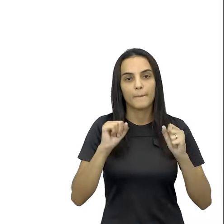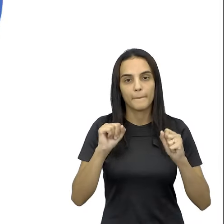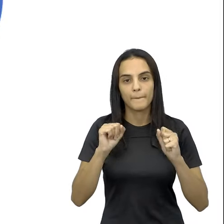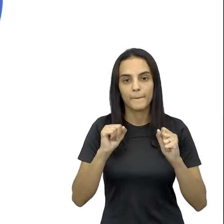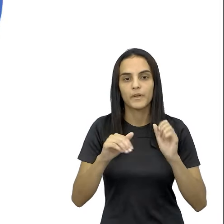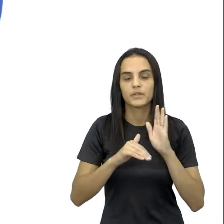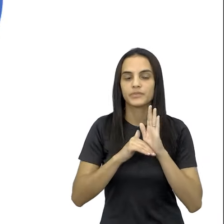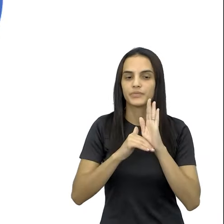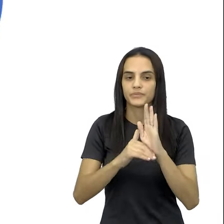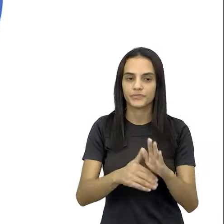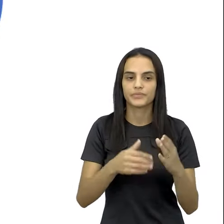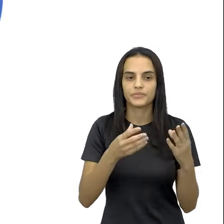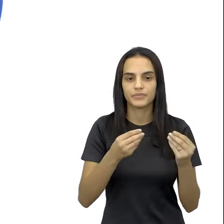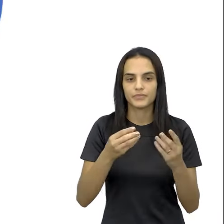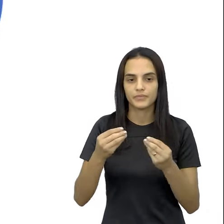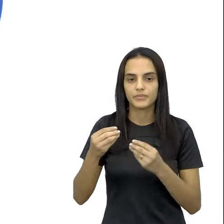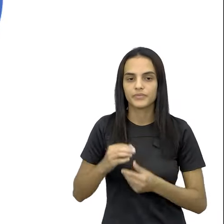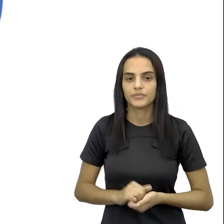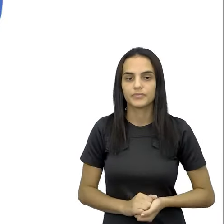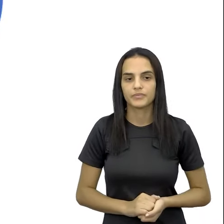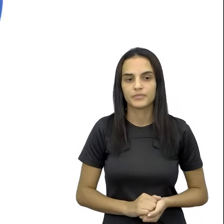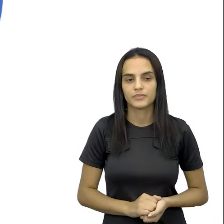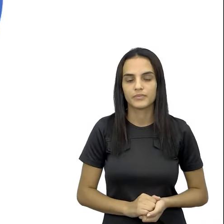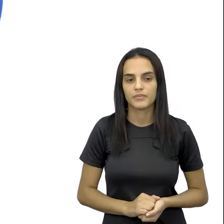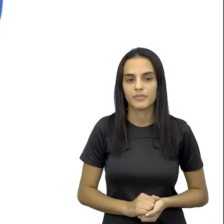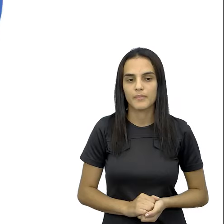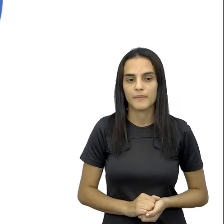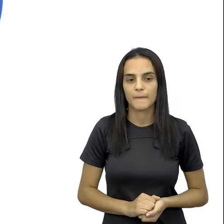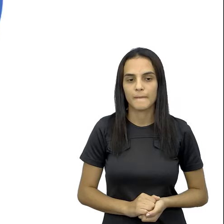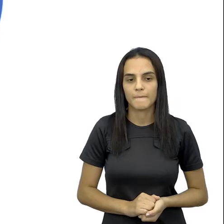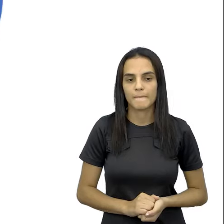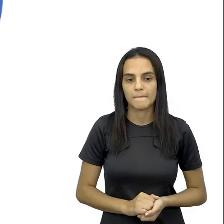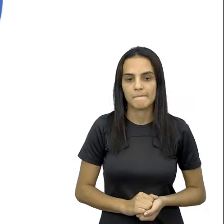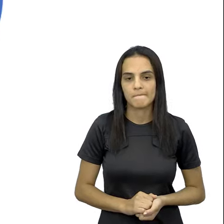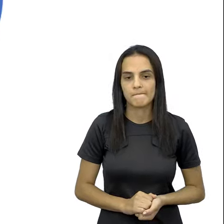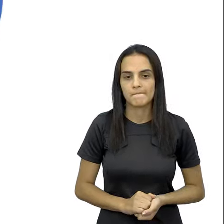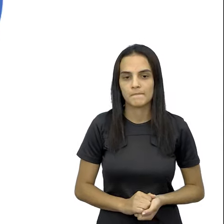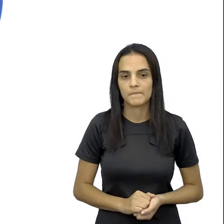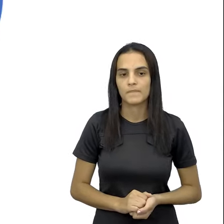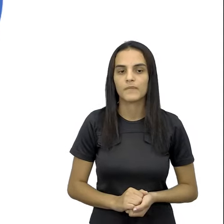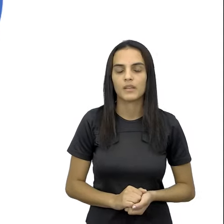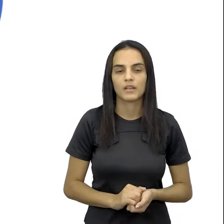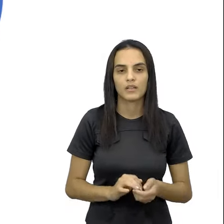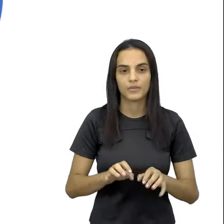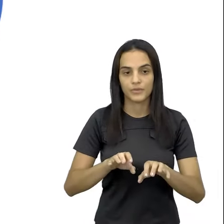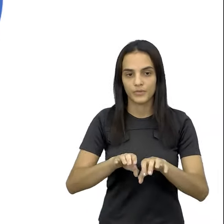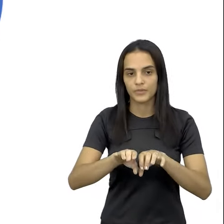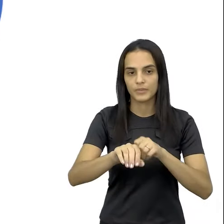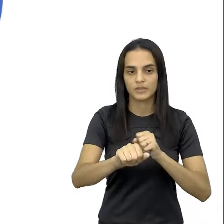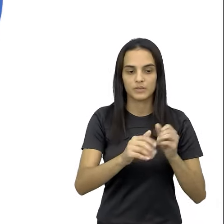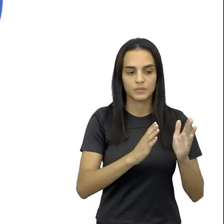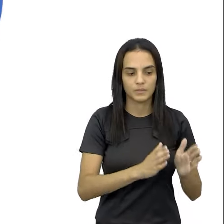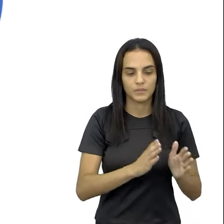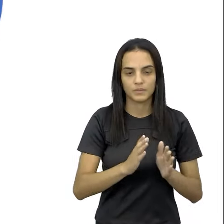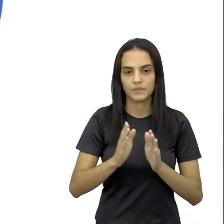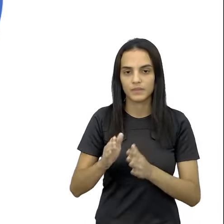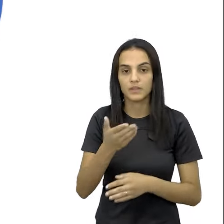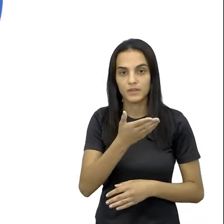contribuir bastante. E aí, lá na formação de etapa,